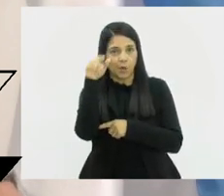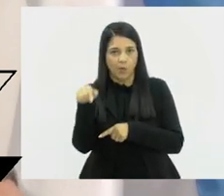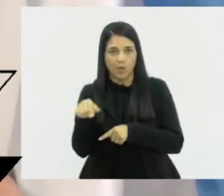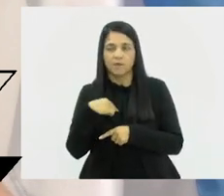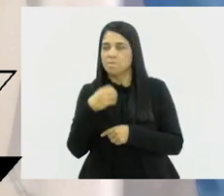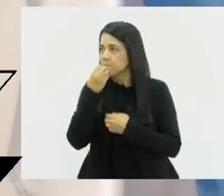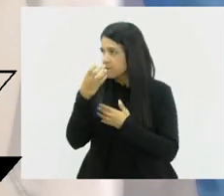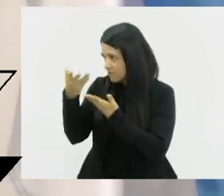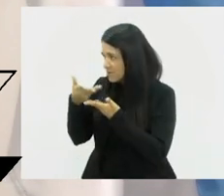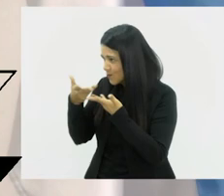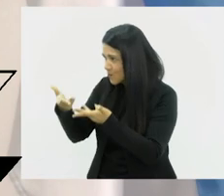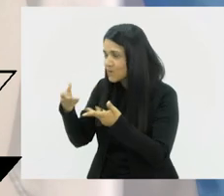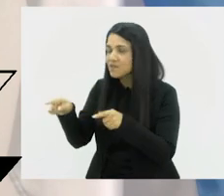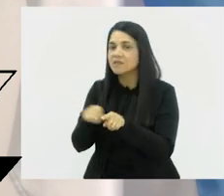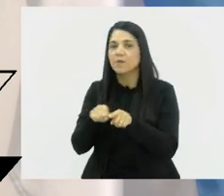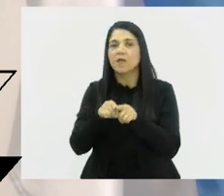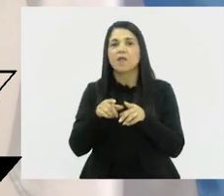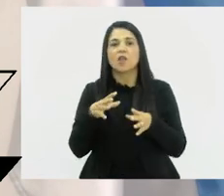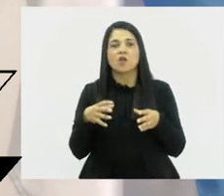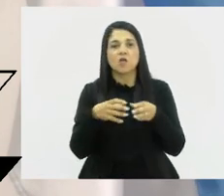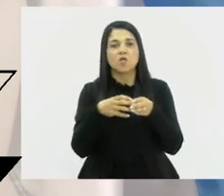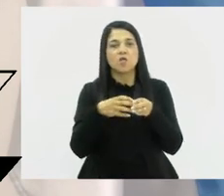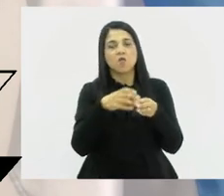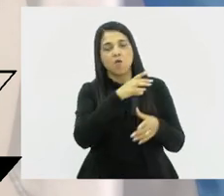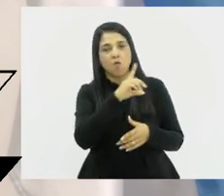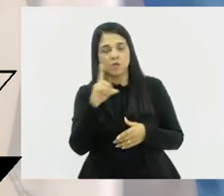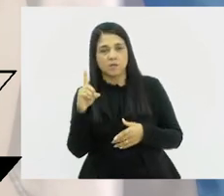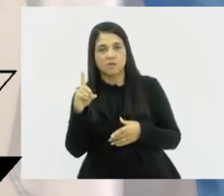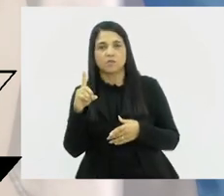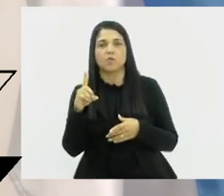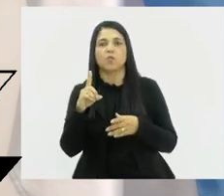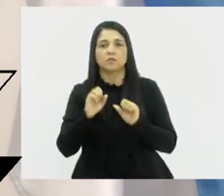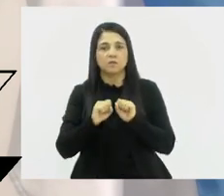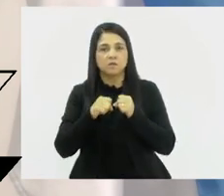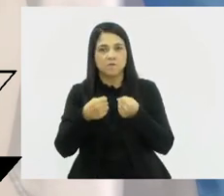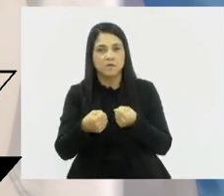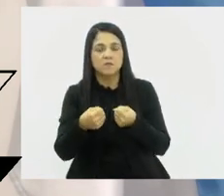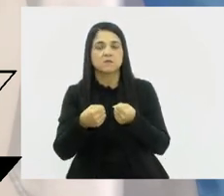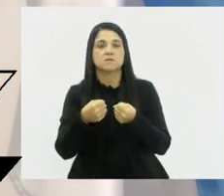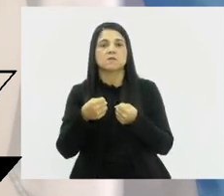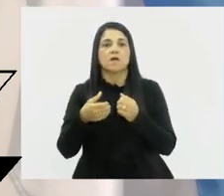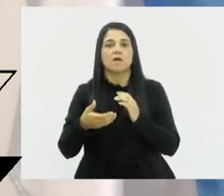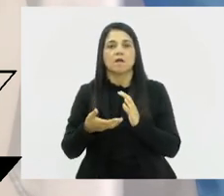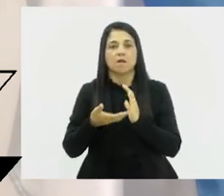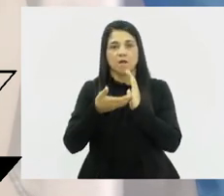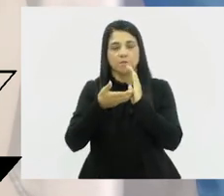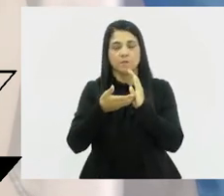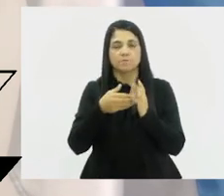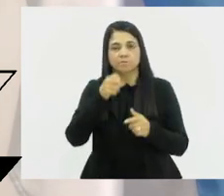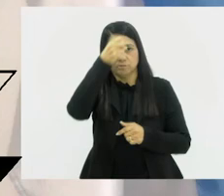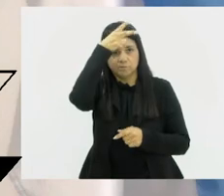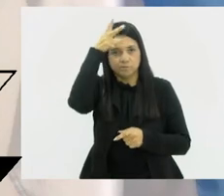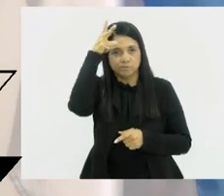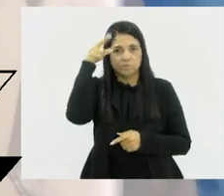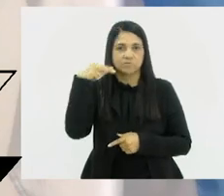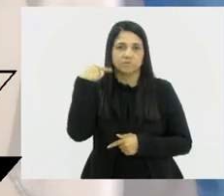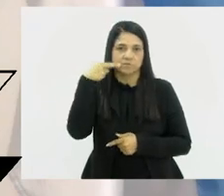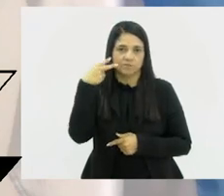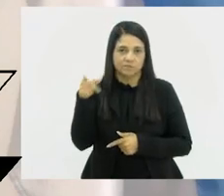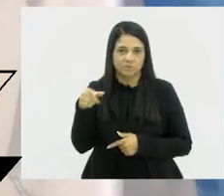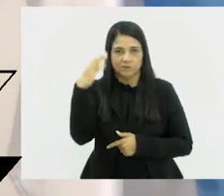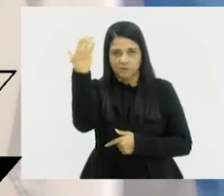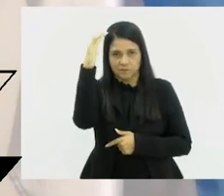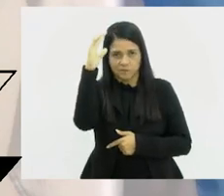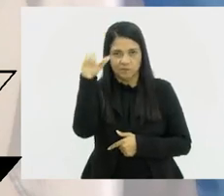Que coordenador da Comissão de Defesa Animal da Câmara Municipal de Niterói. Seja muito bem-vindo, vereador. Passo a palavra para o